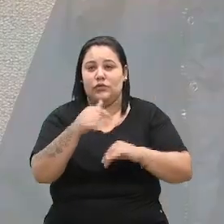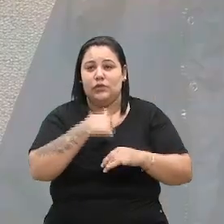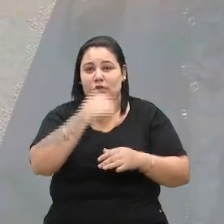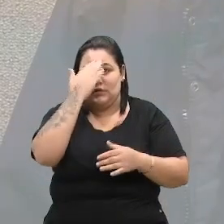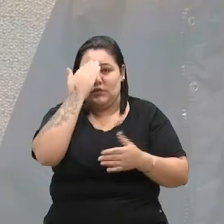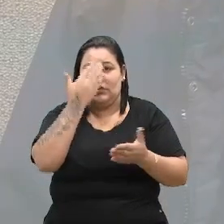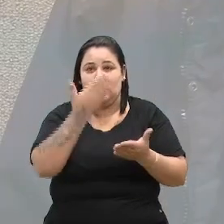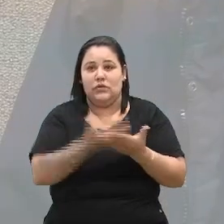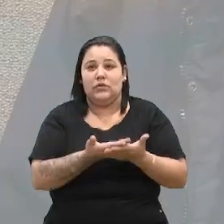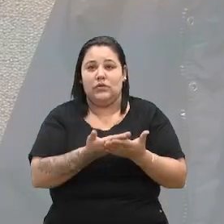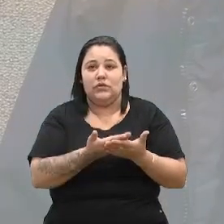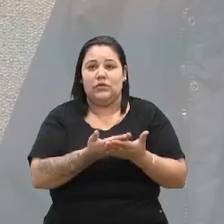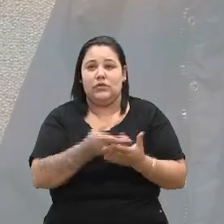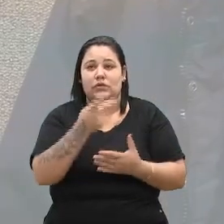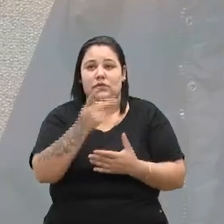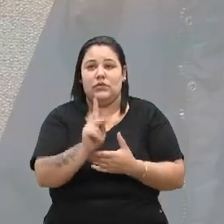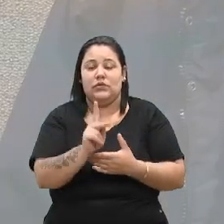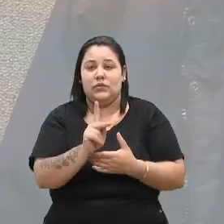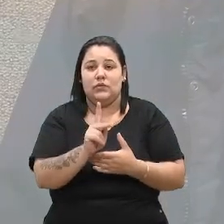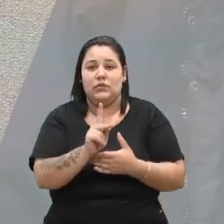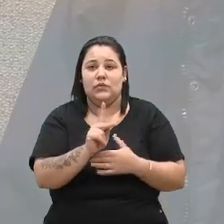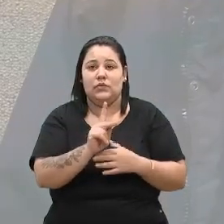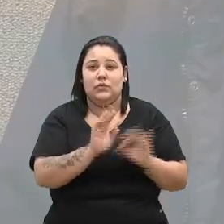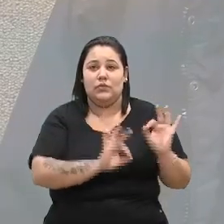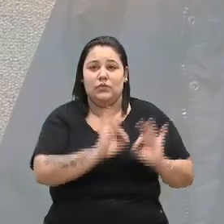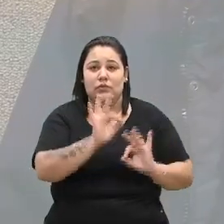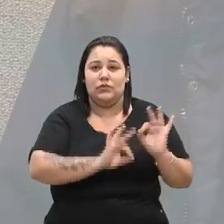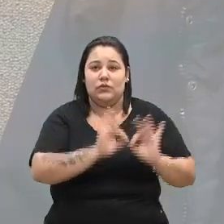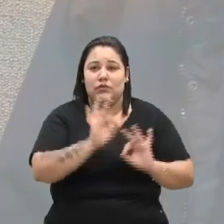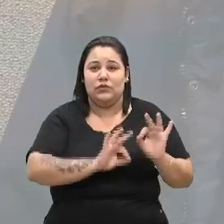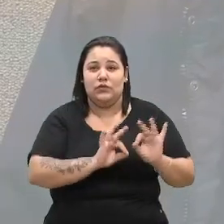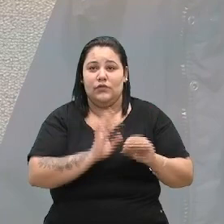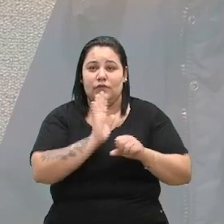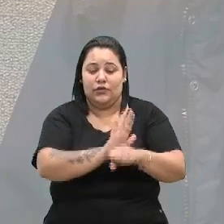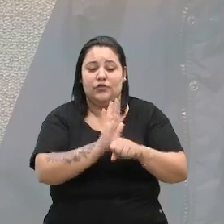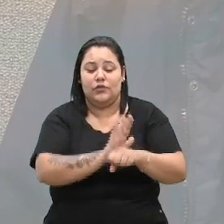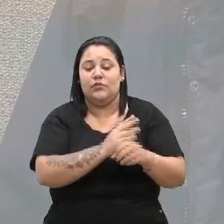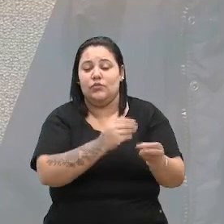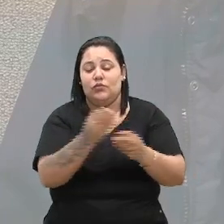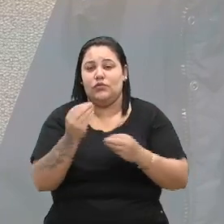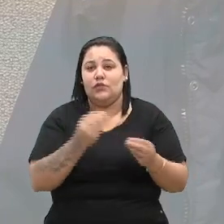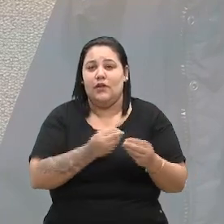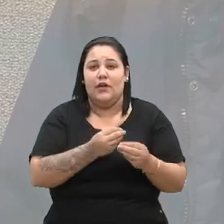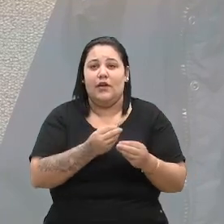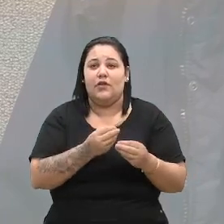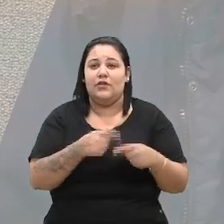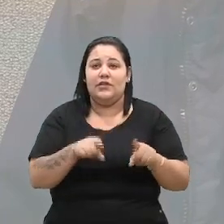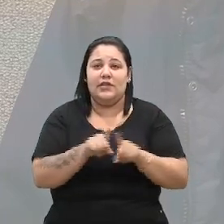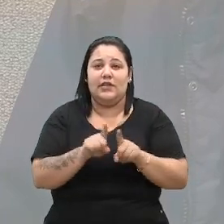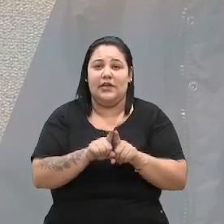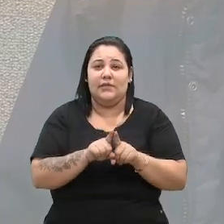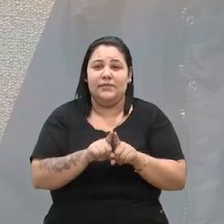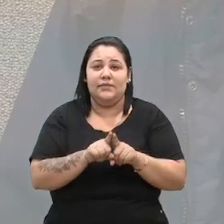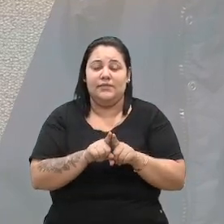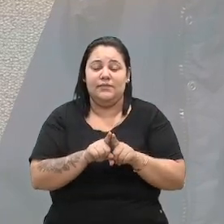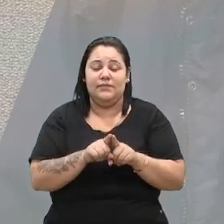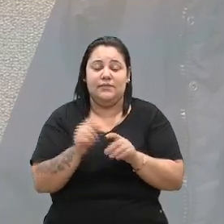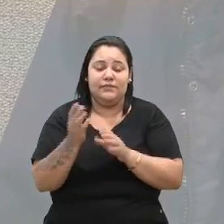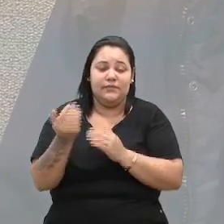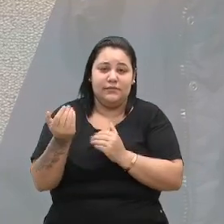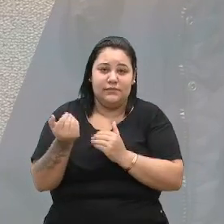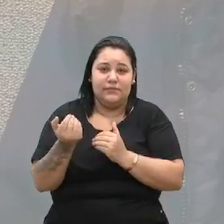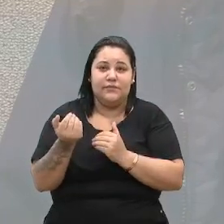projeto vai ajudar muitos jovens. E a educação será sempre o caminho de